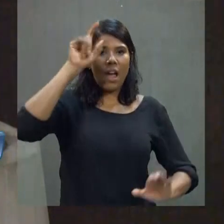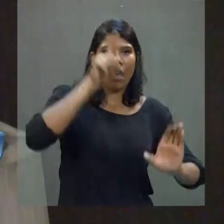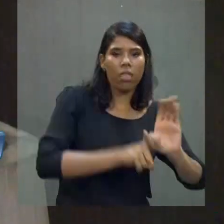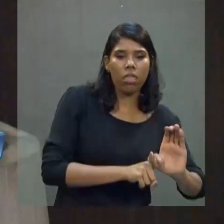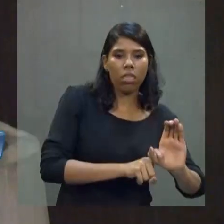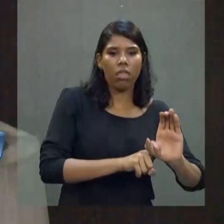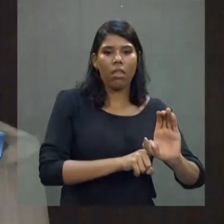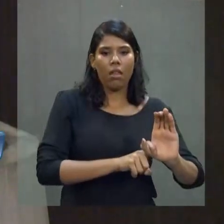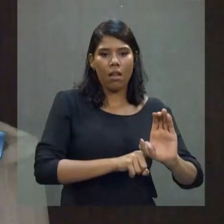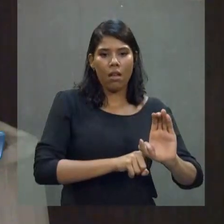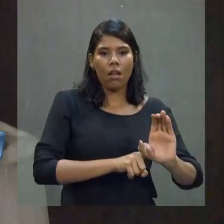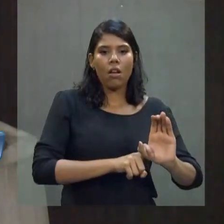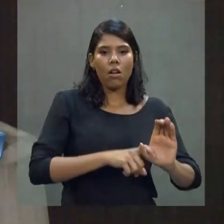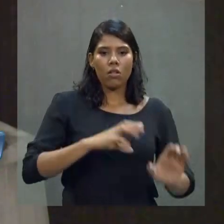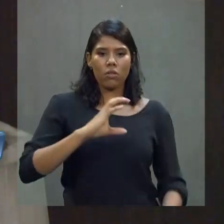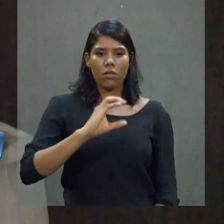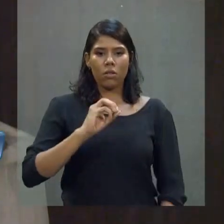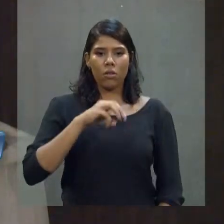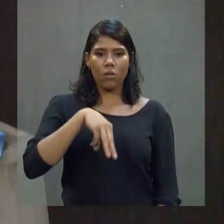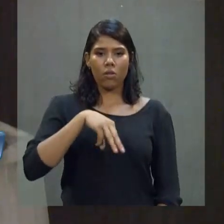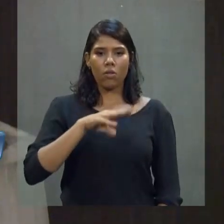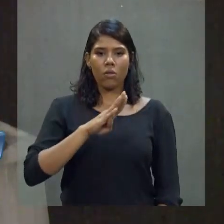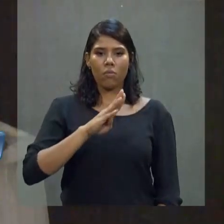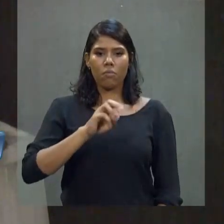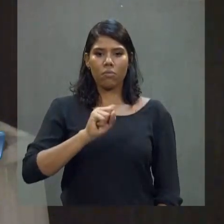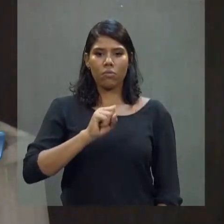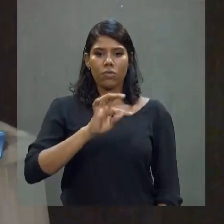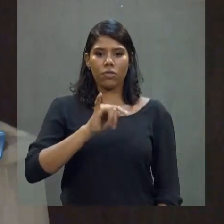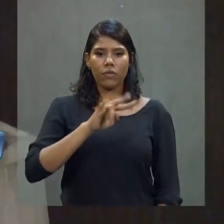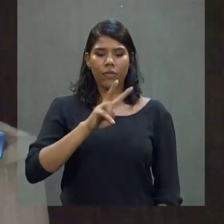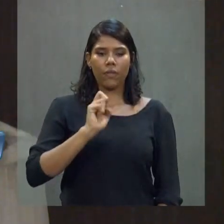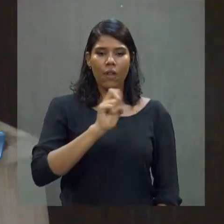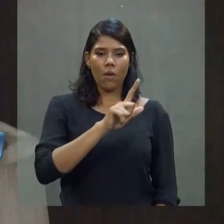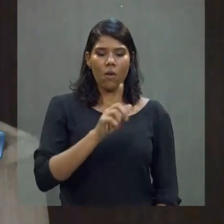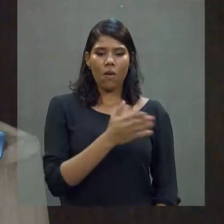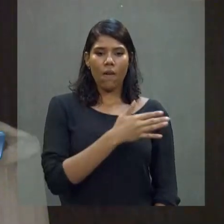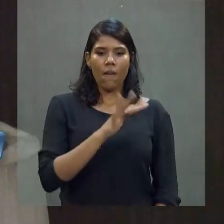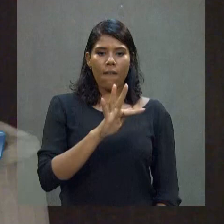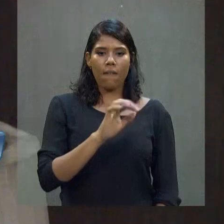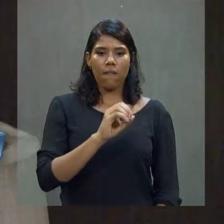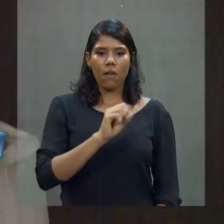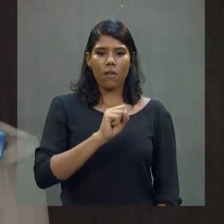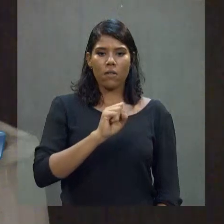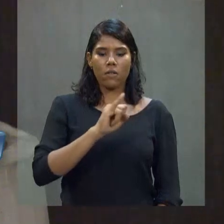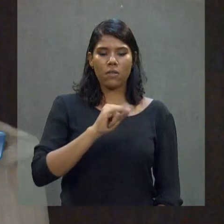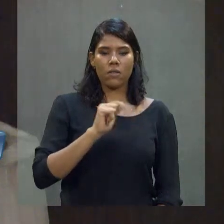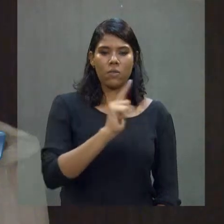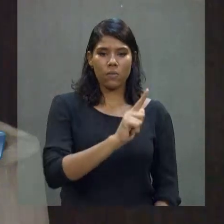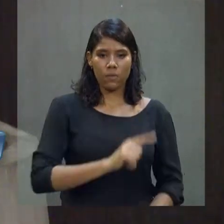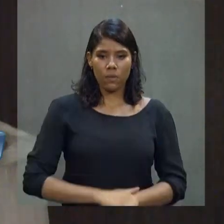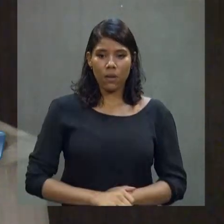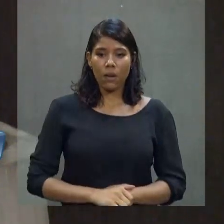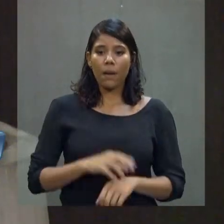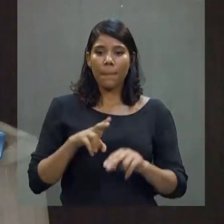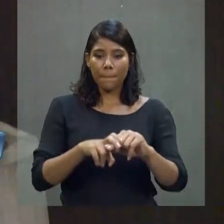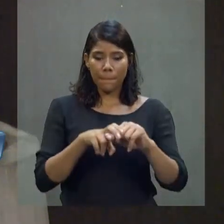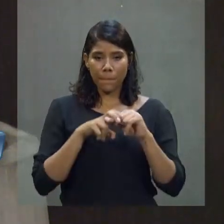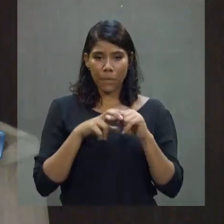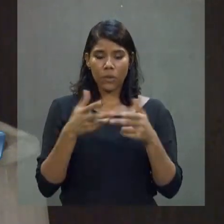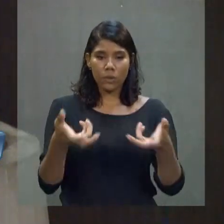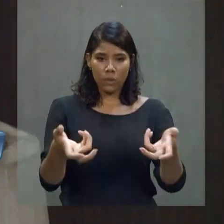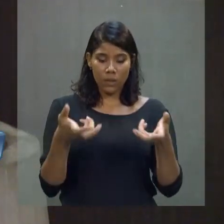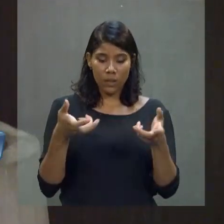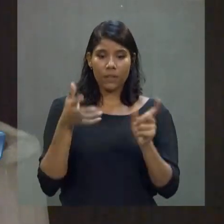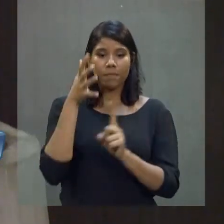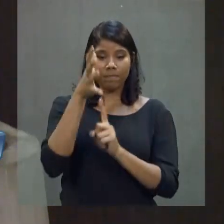prazo, exclusivamente da queima de combustíveis fósseis. Por isso mesmo, eu queria aqui usar esse nosso primeiro pronunciamento